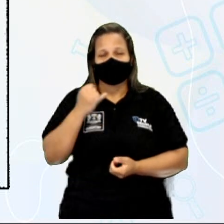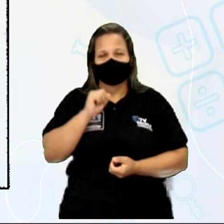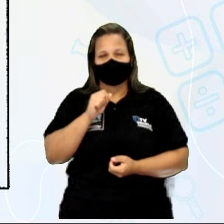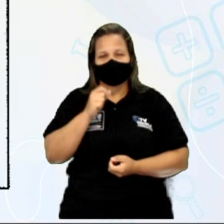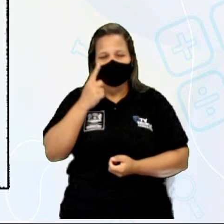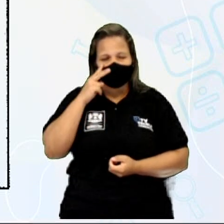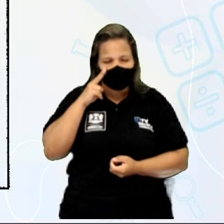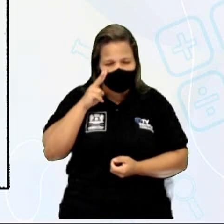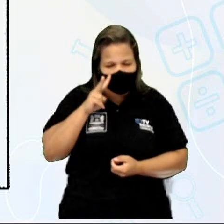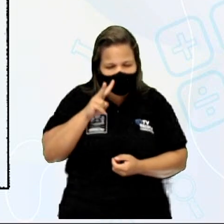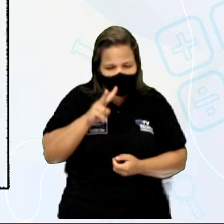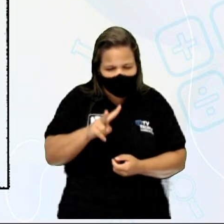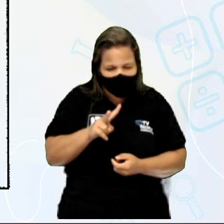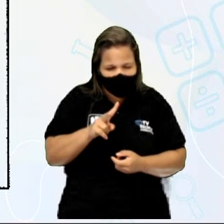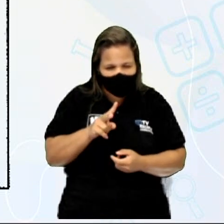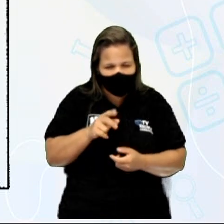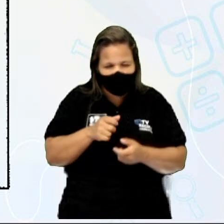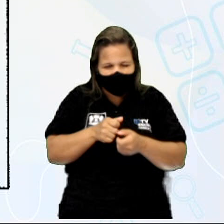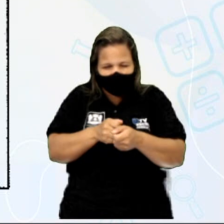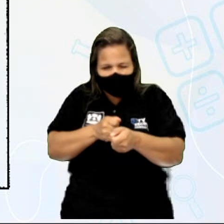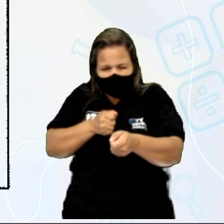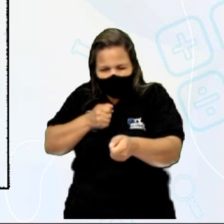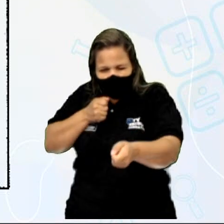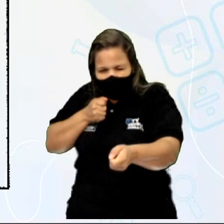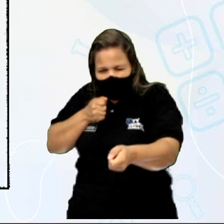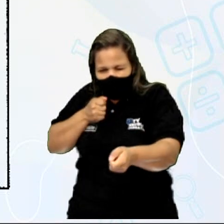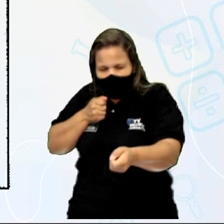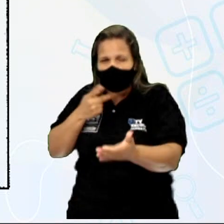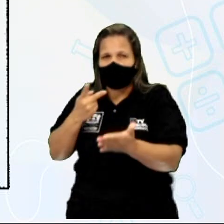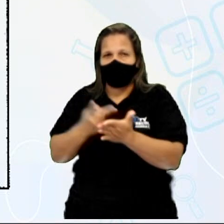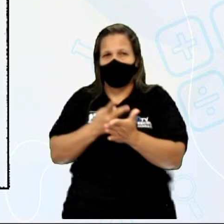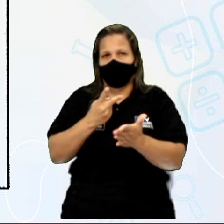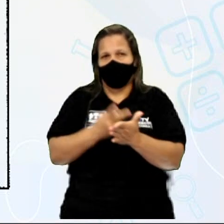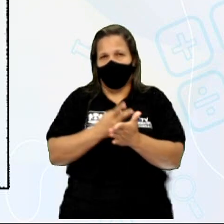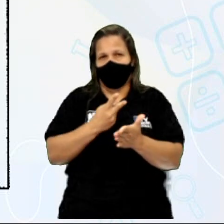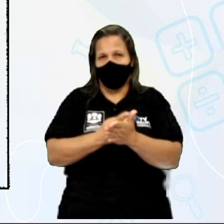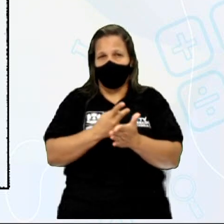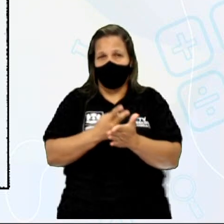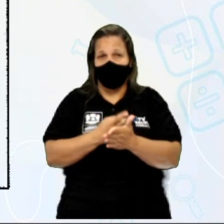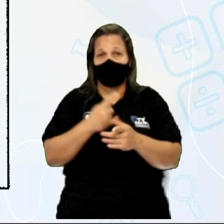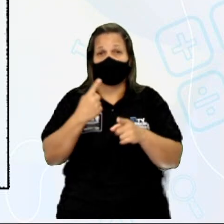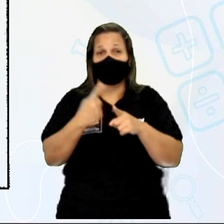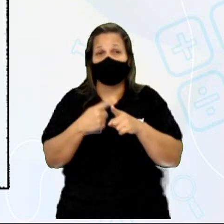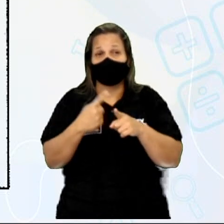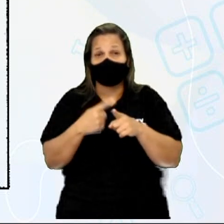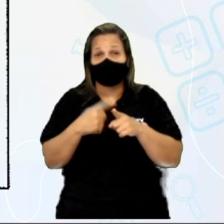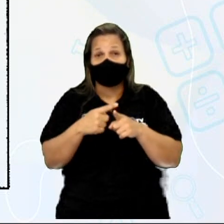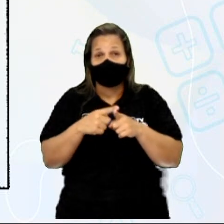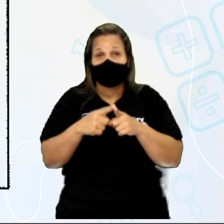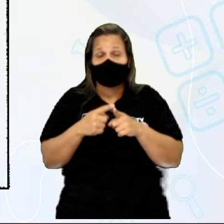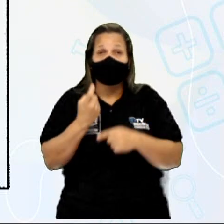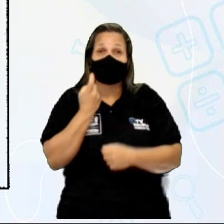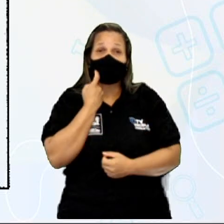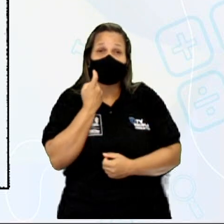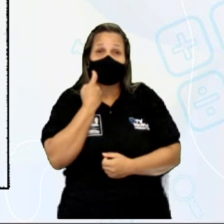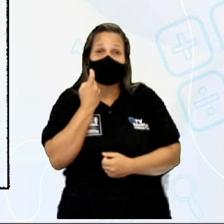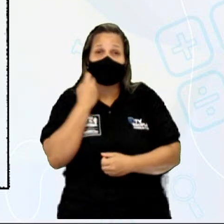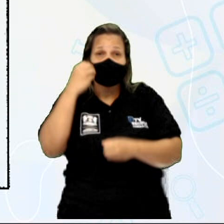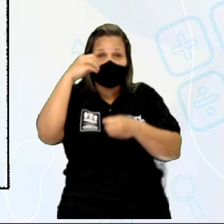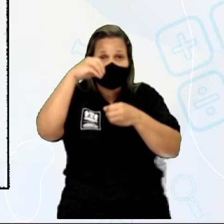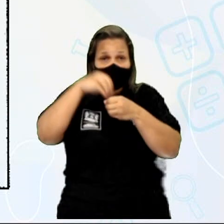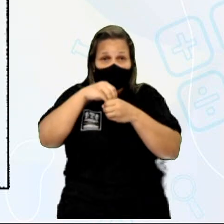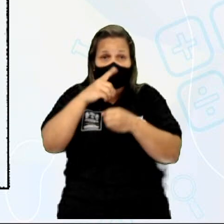ele vê, ele sempre ia errar, porque a imagem do peixe dentro da água, ela não